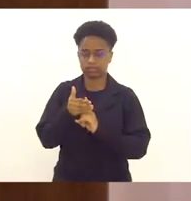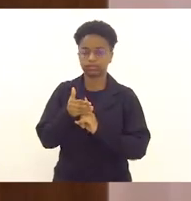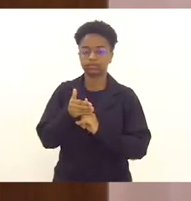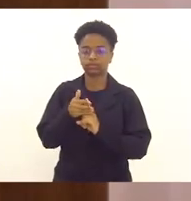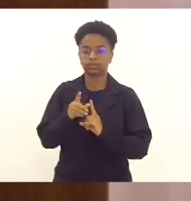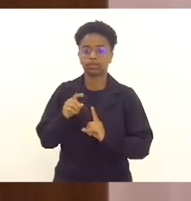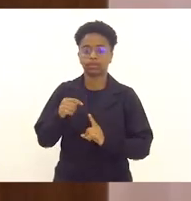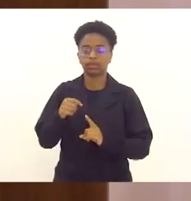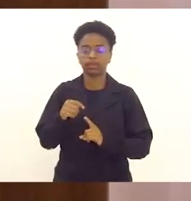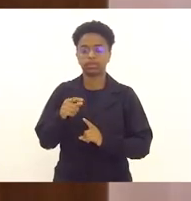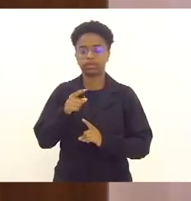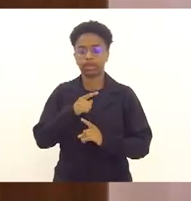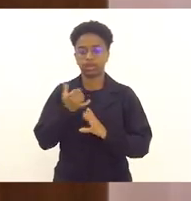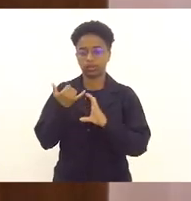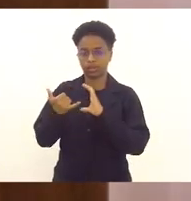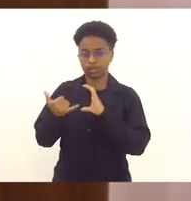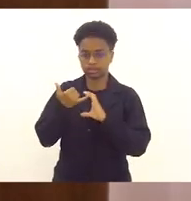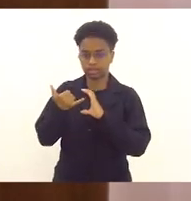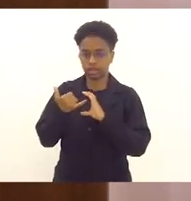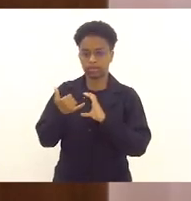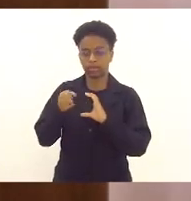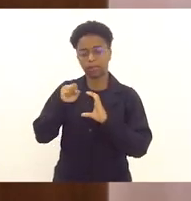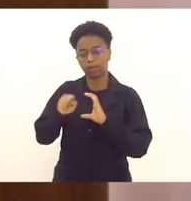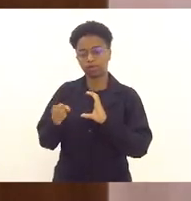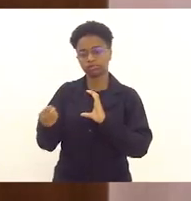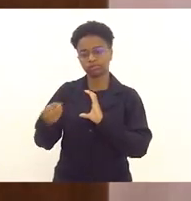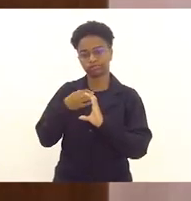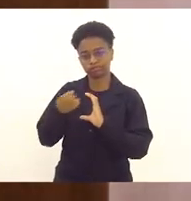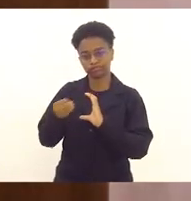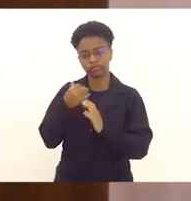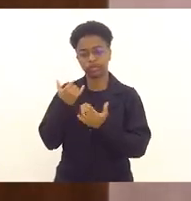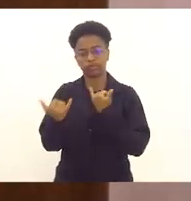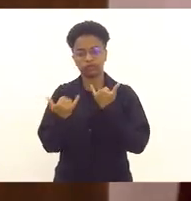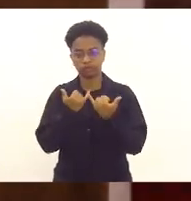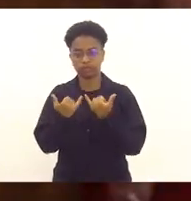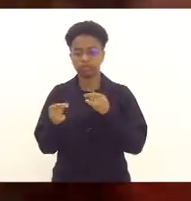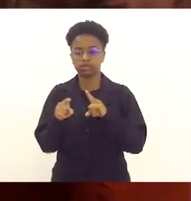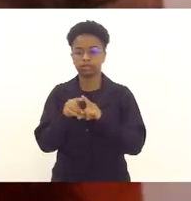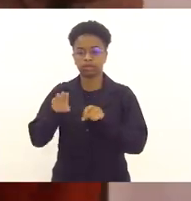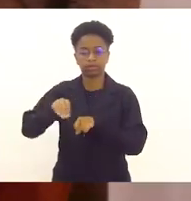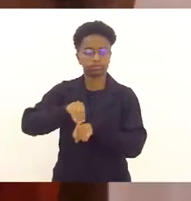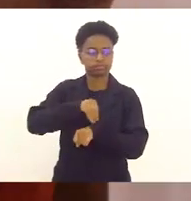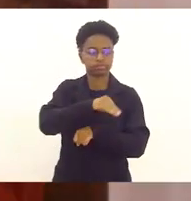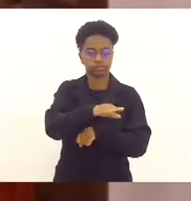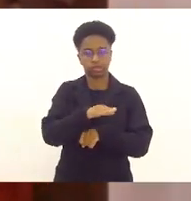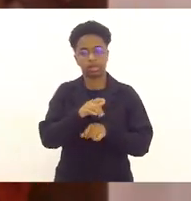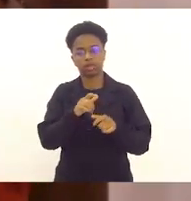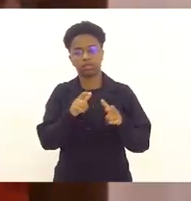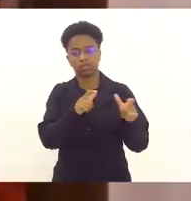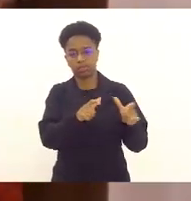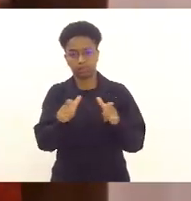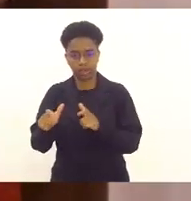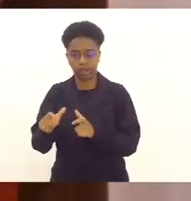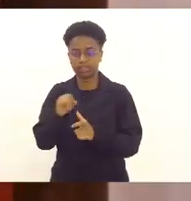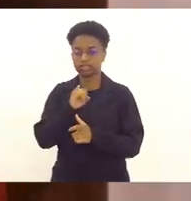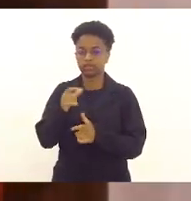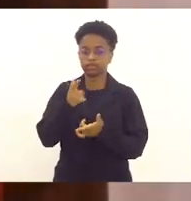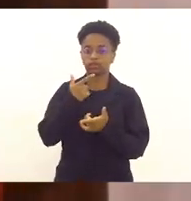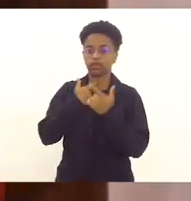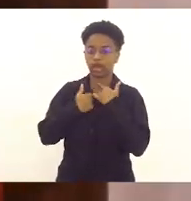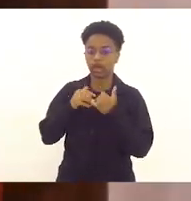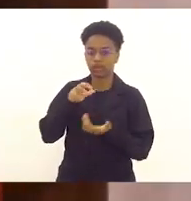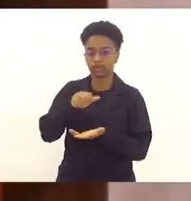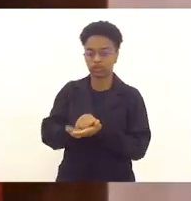a gente está recebendo por Zap é informações e encaminhando para rede pro serviços para quem quiser anotar aí